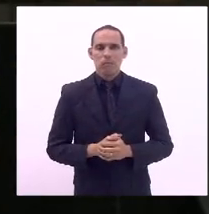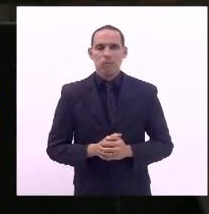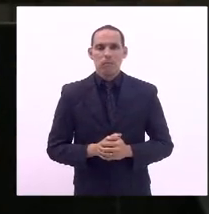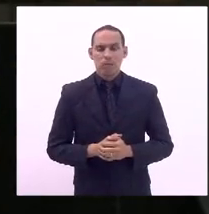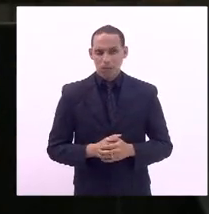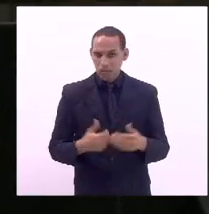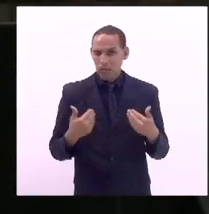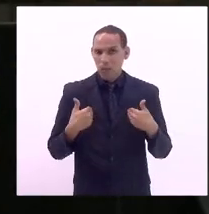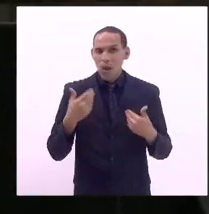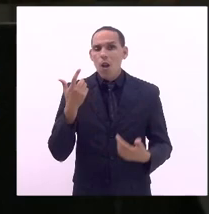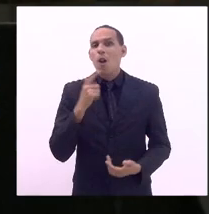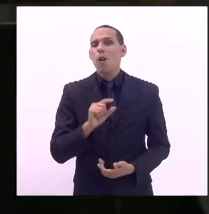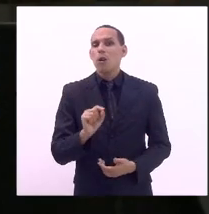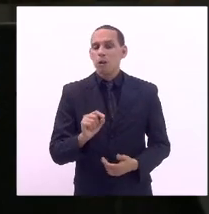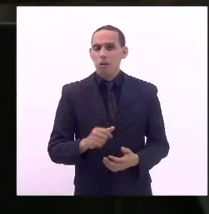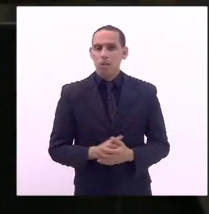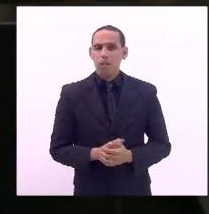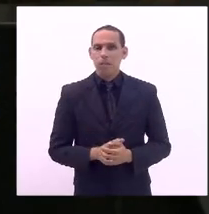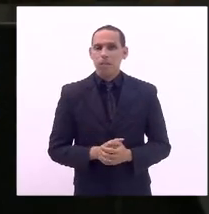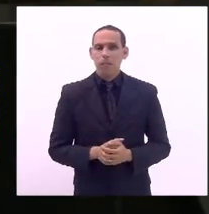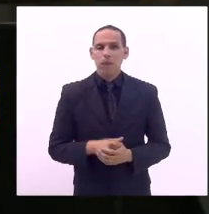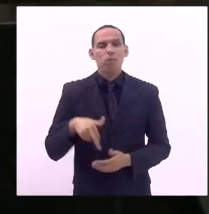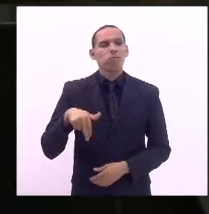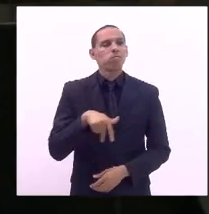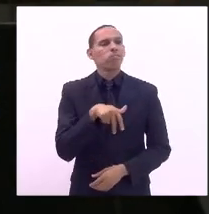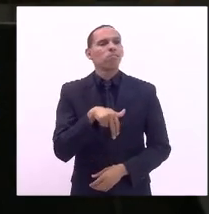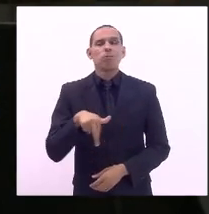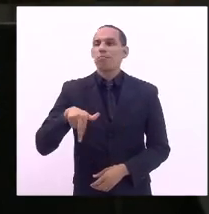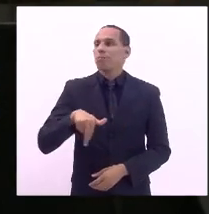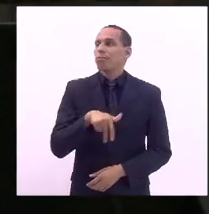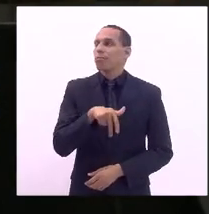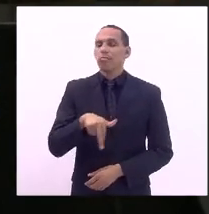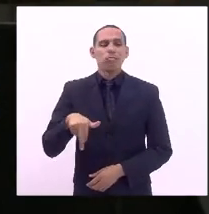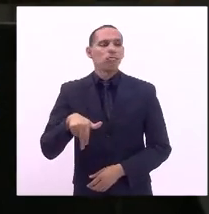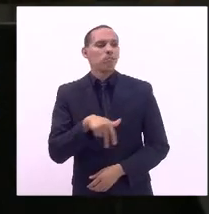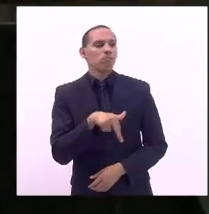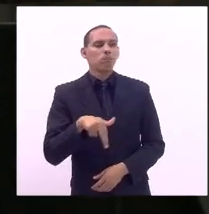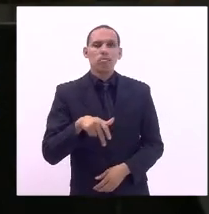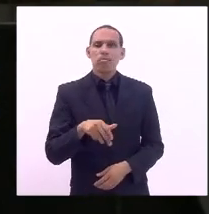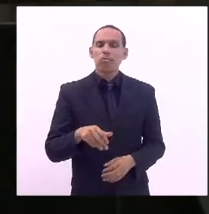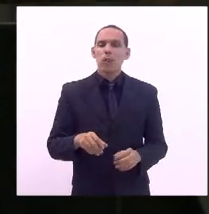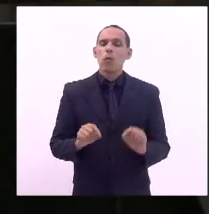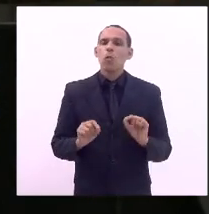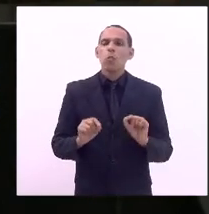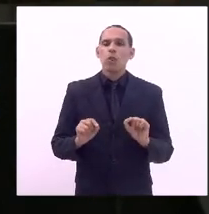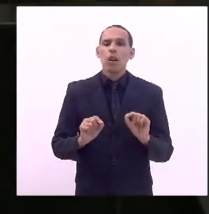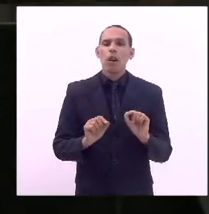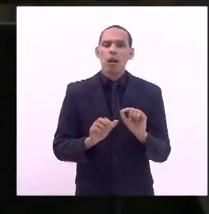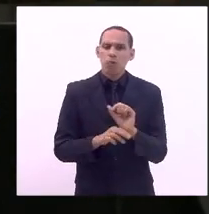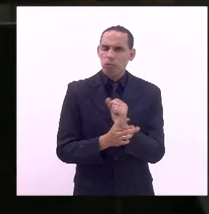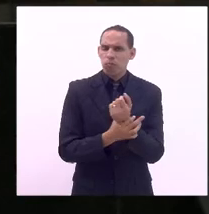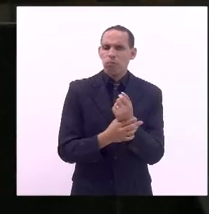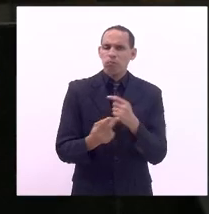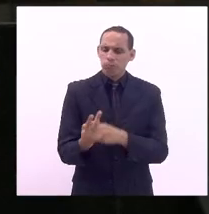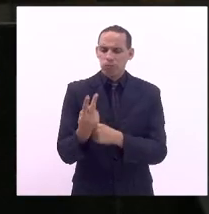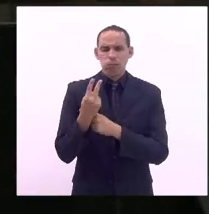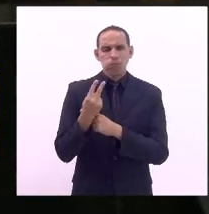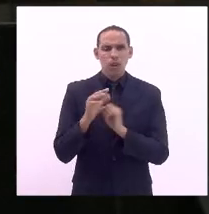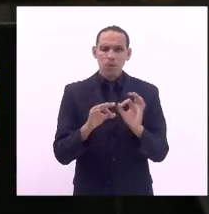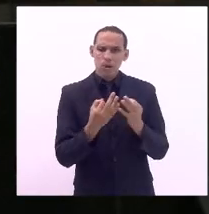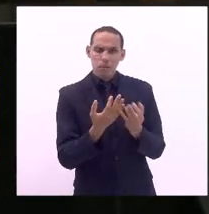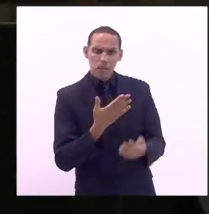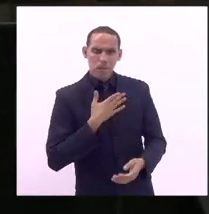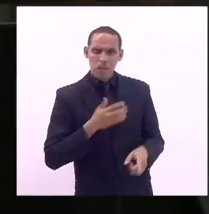eu consigo andar por aí e garantir, sim, a minha segurança e da minha família. Para